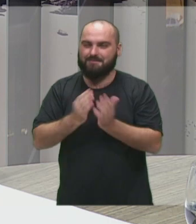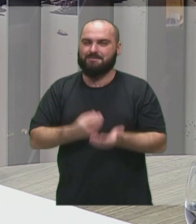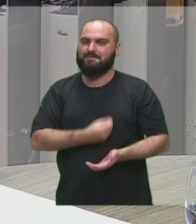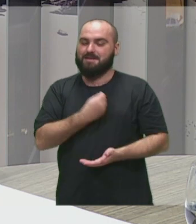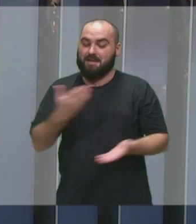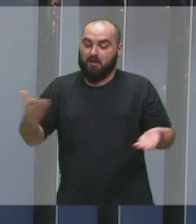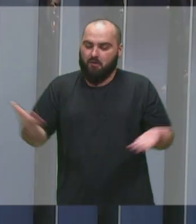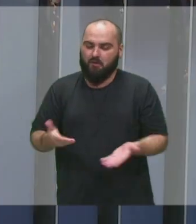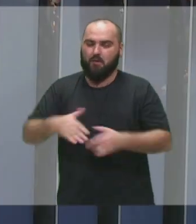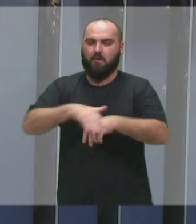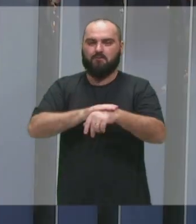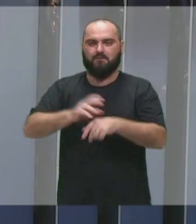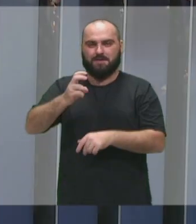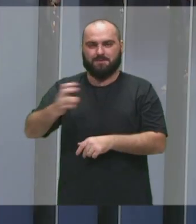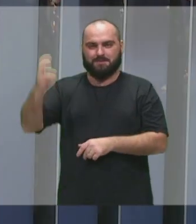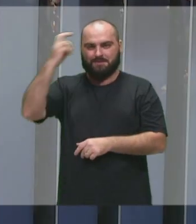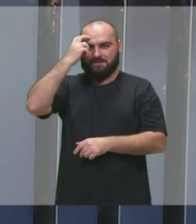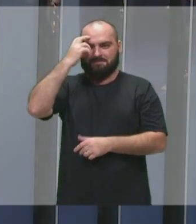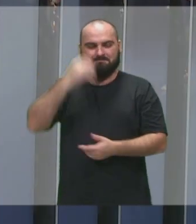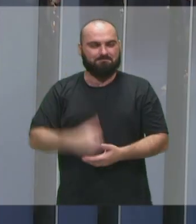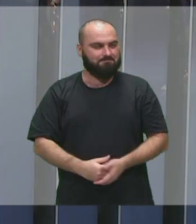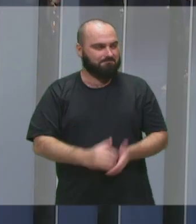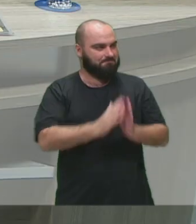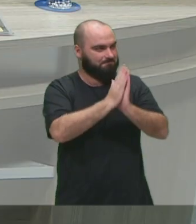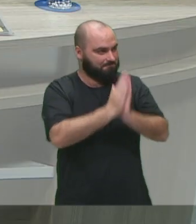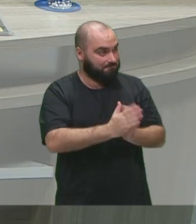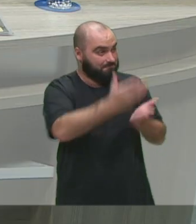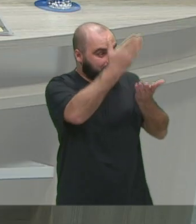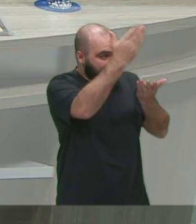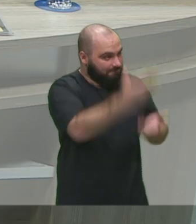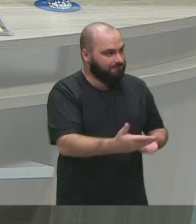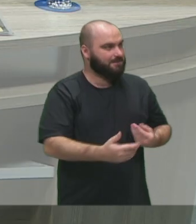cultural. Gratos estamos nós por te receber.